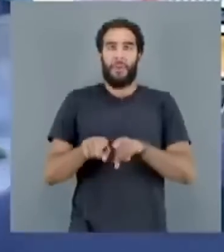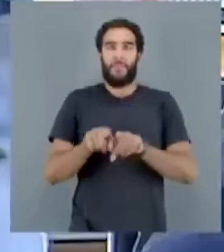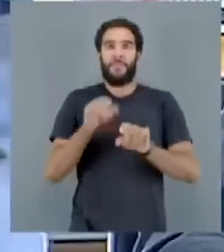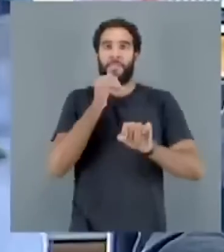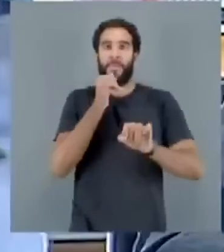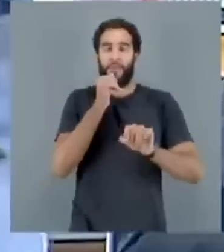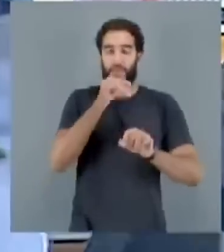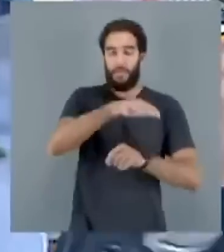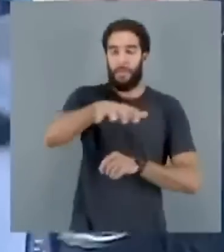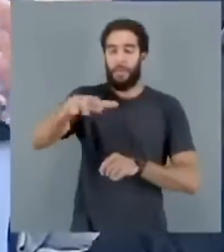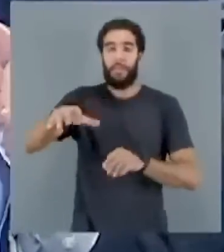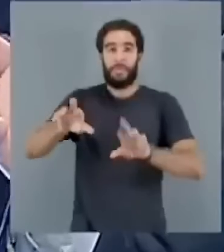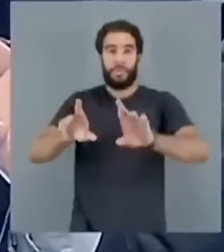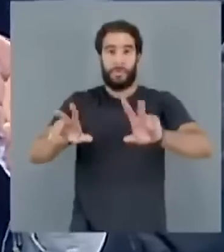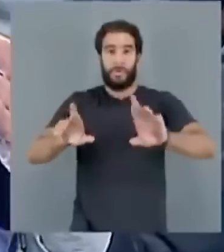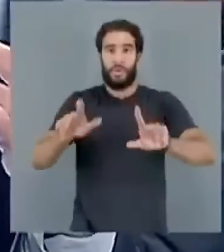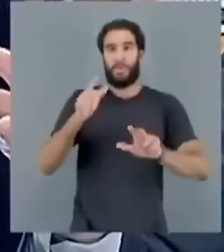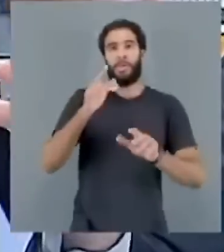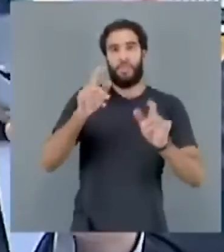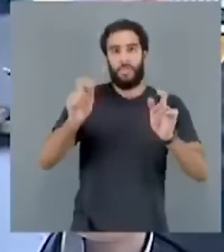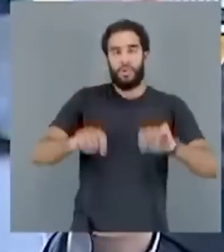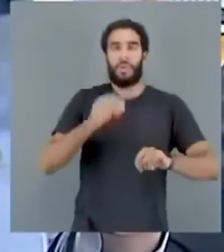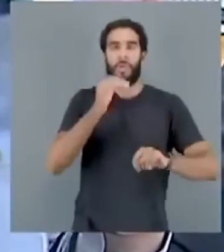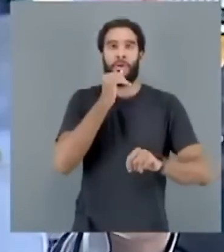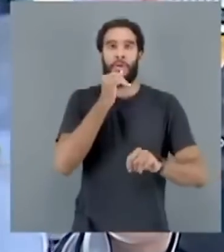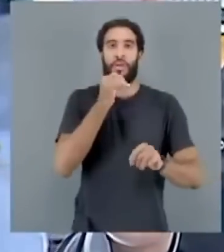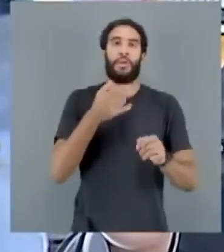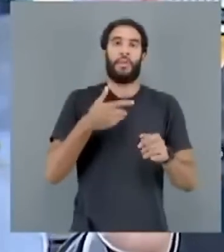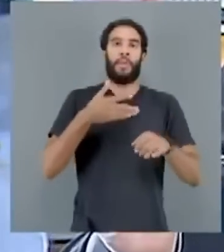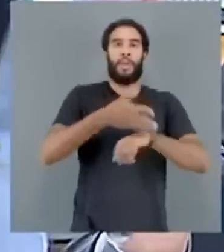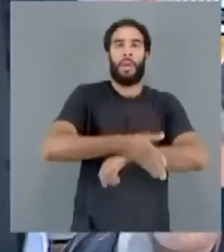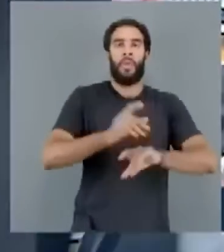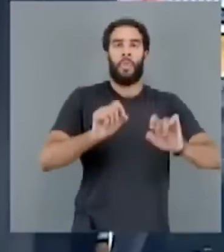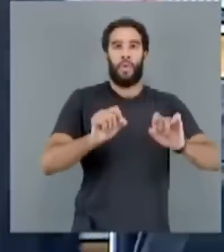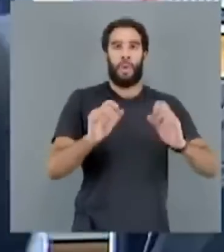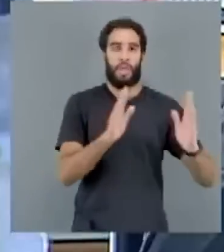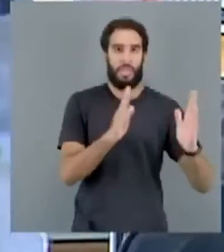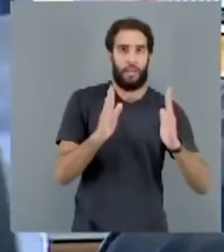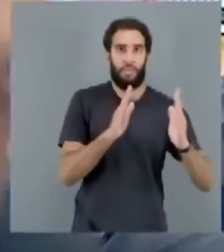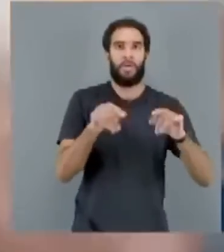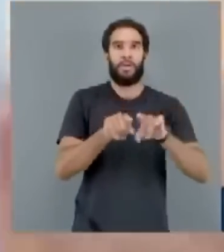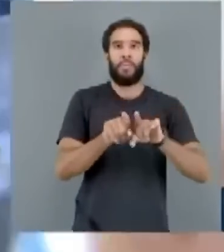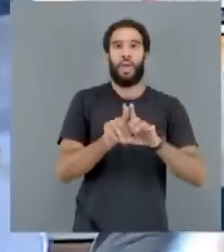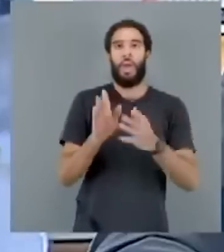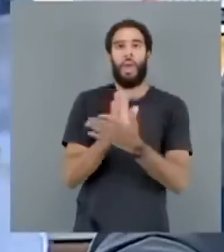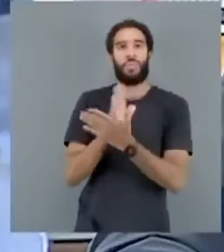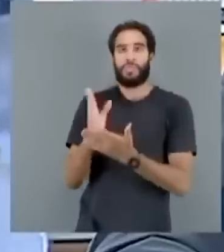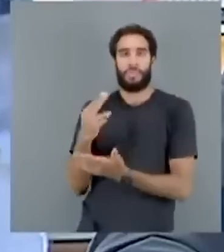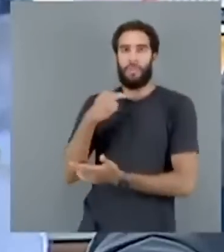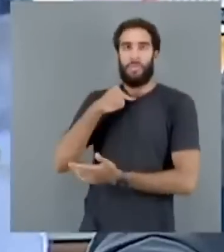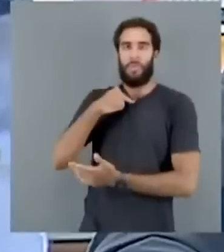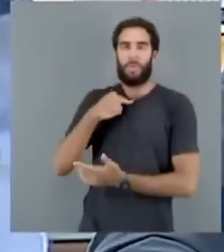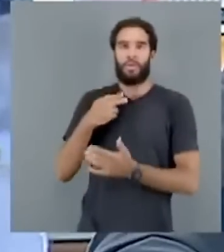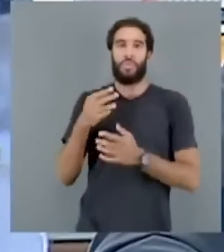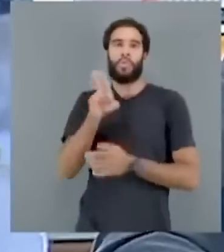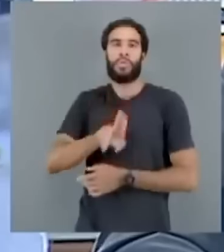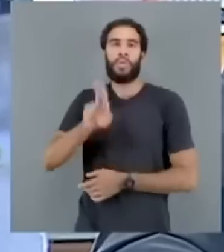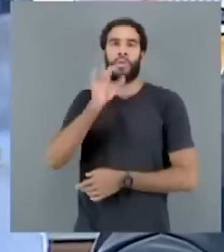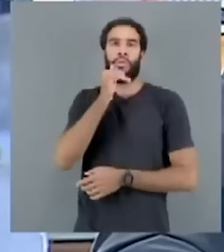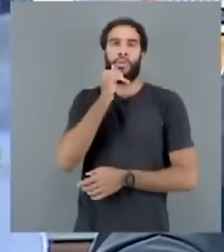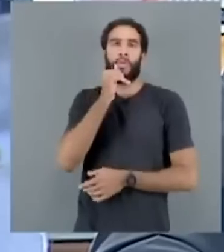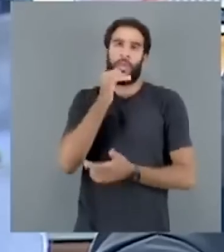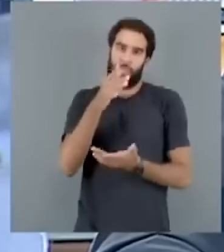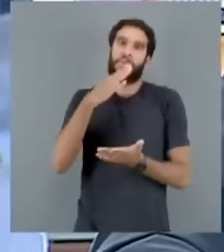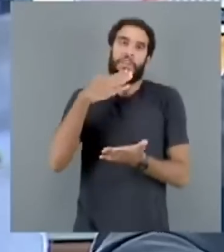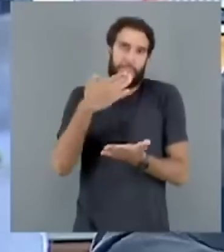níveis diferentes. Uns que podem, a partir de agora, participar de uma dada comissão temporária e outros que não podem participar, utilizando-se,